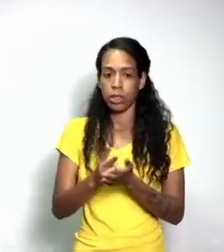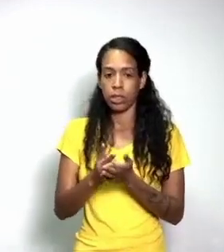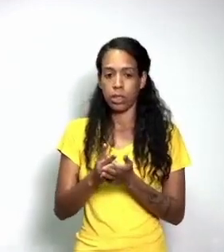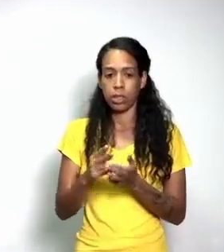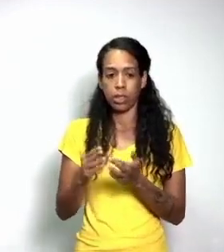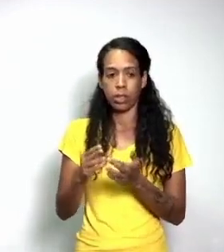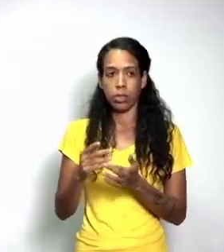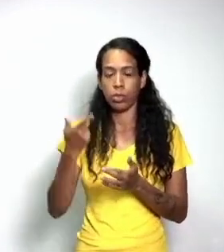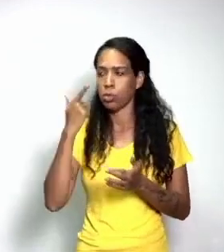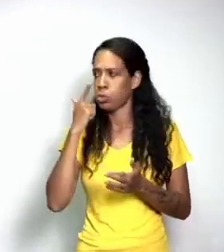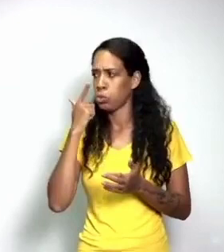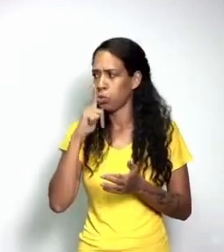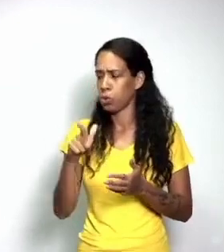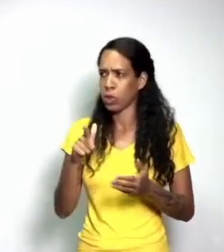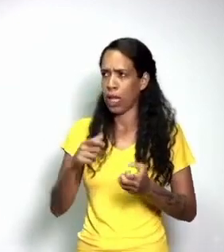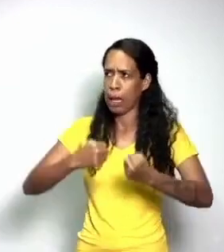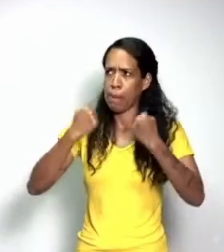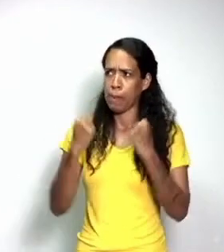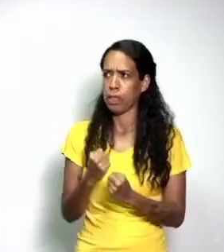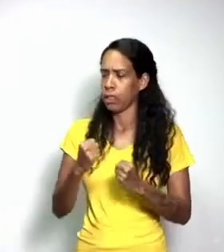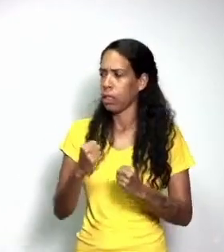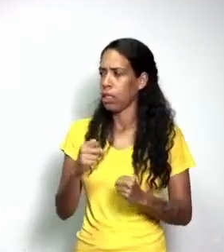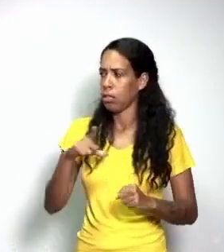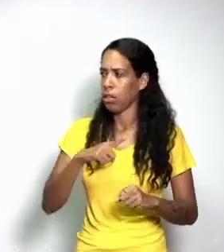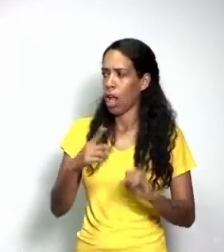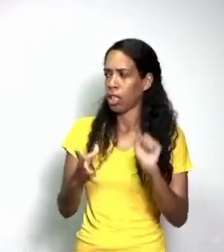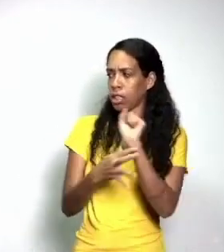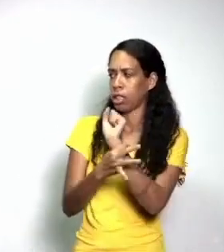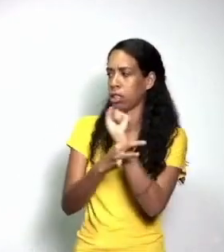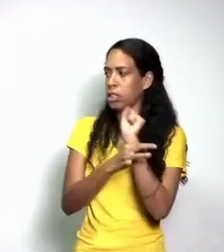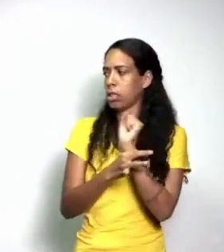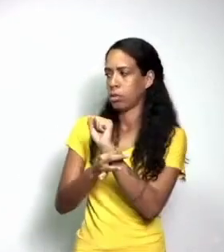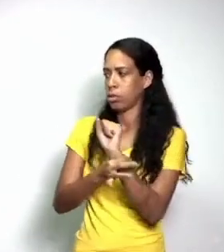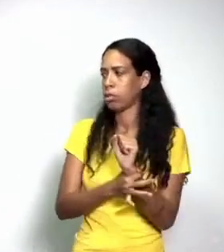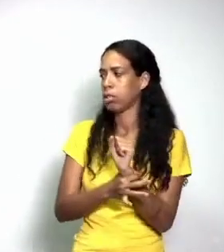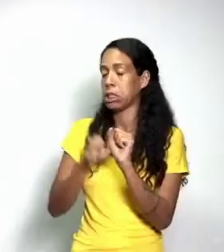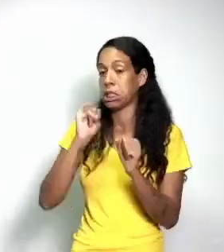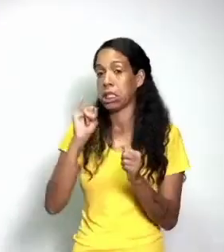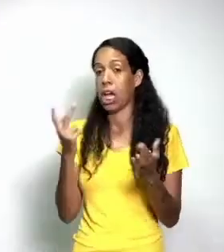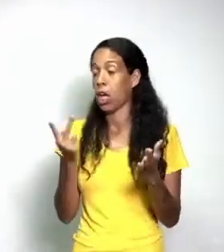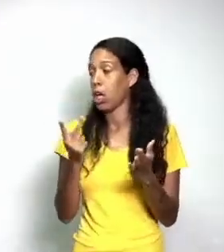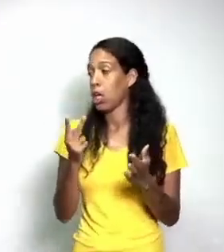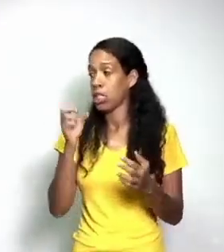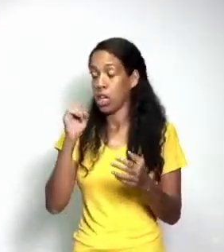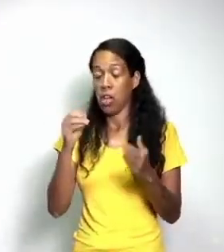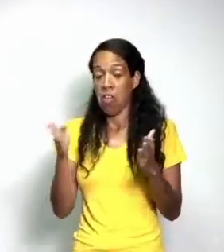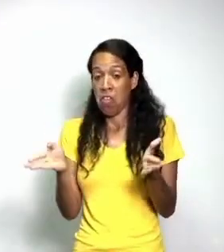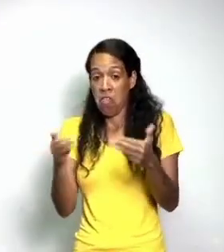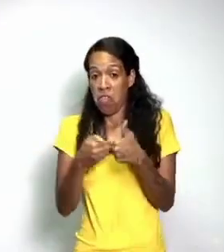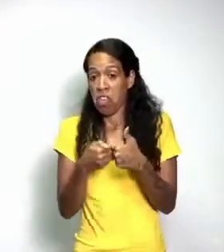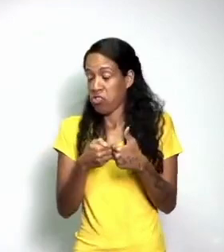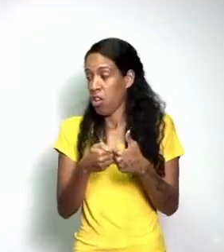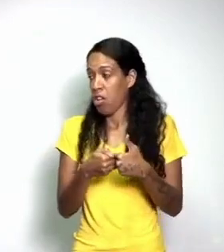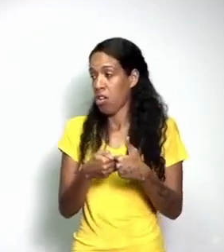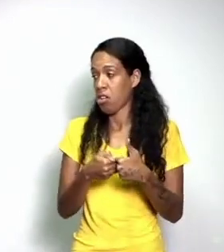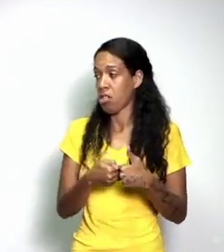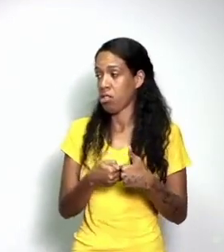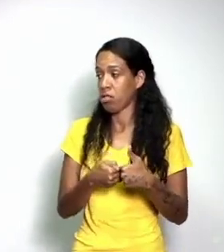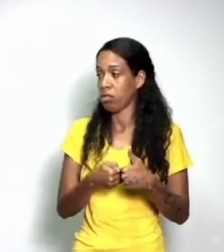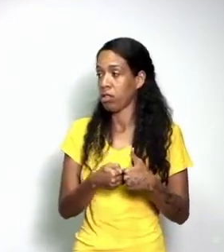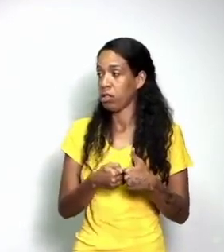tripé suporta peso muito grande. A gente tem uma segurança. Porque se acontecer disso daqui não tá fechado